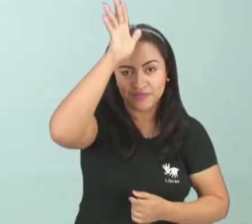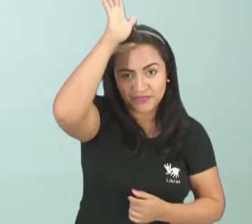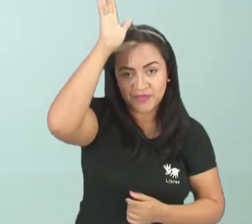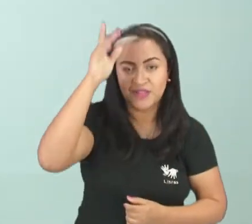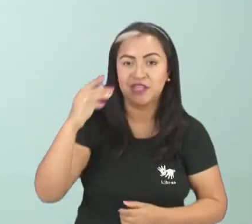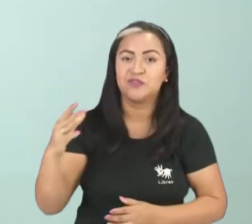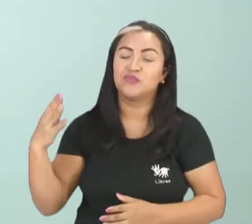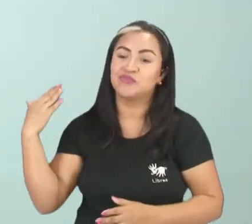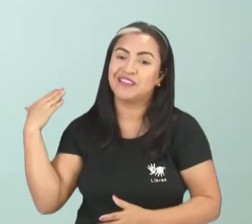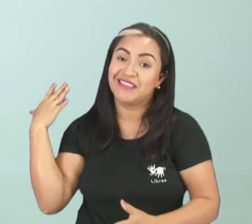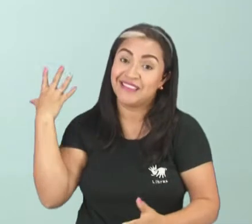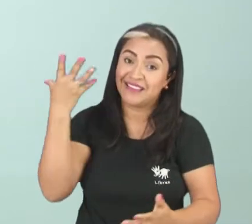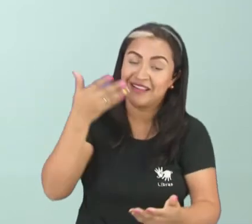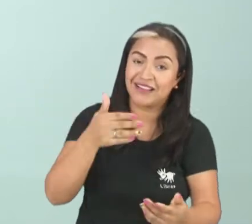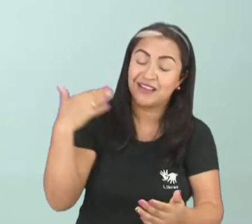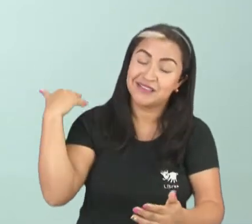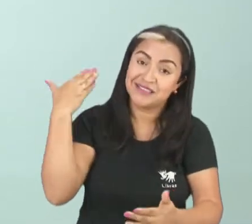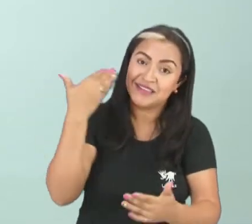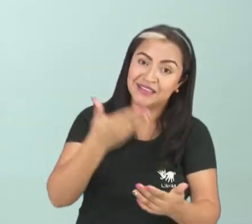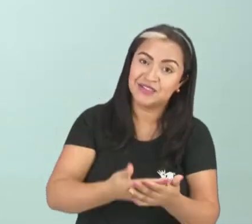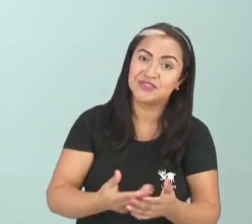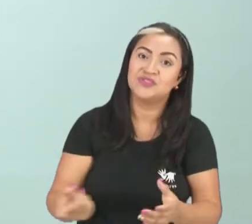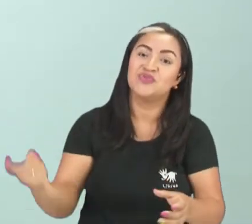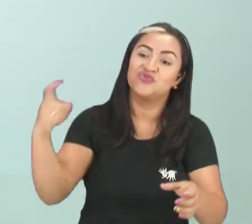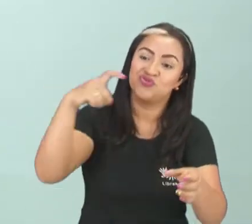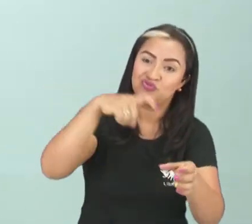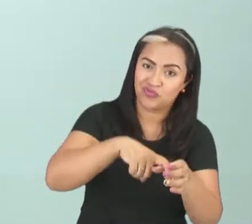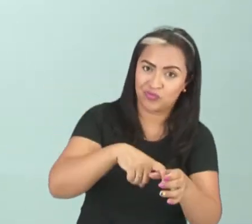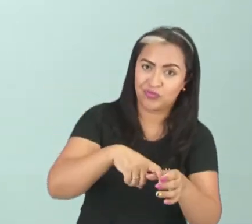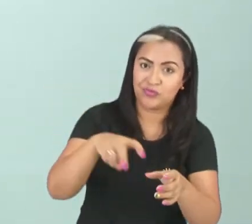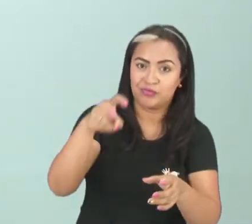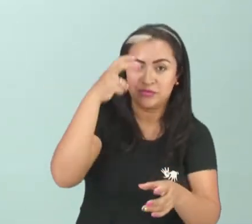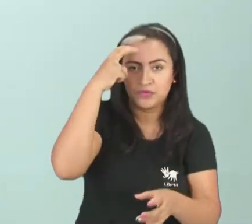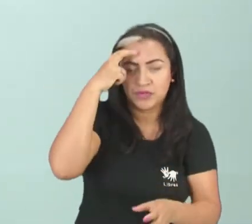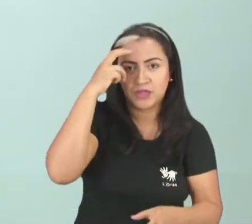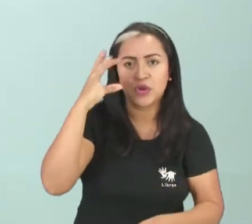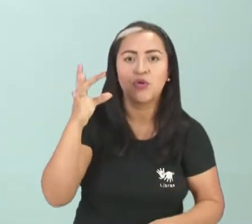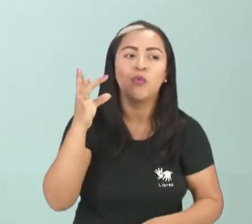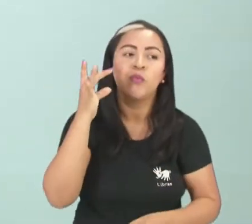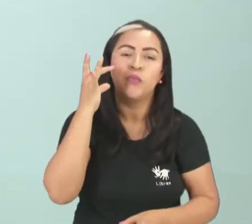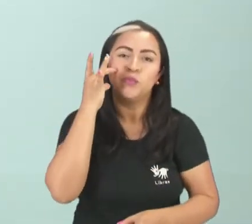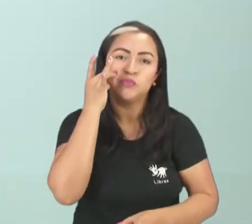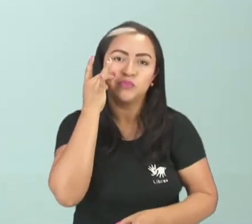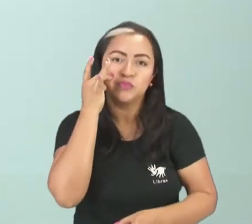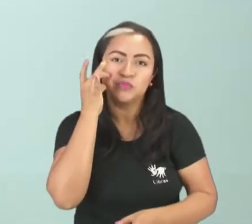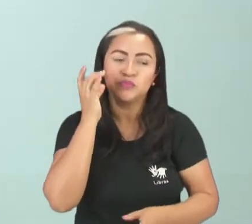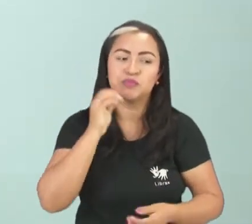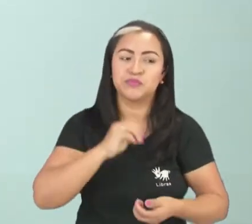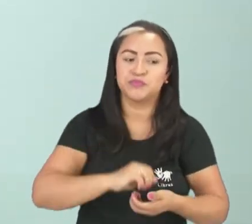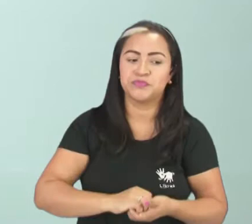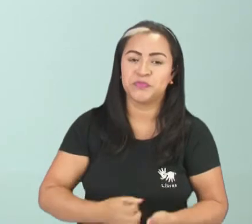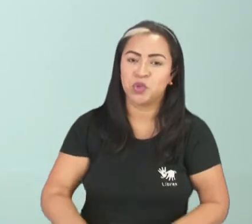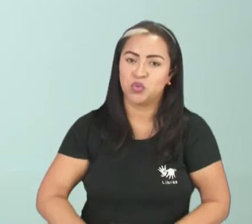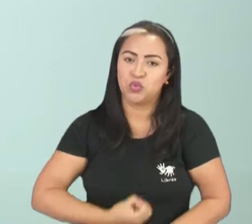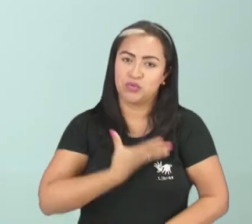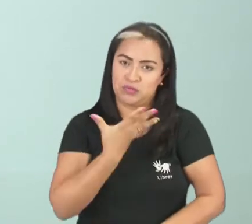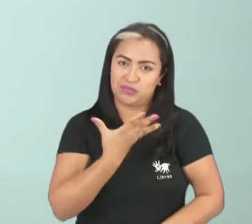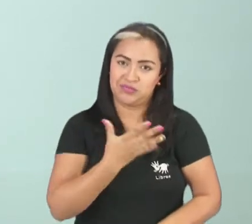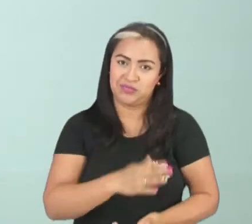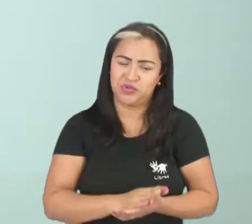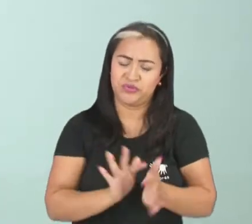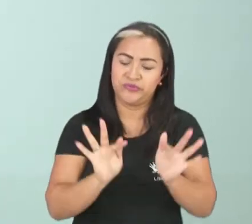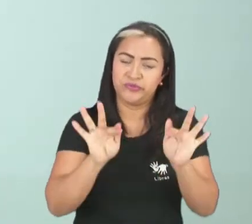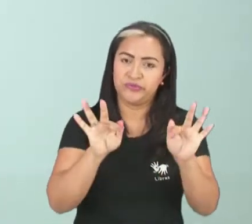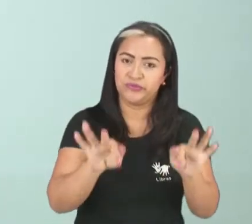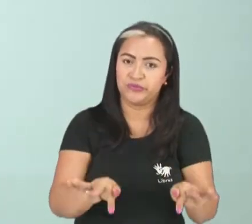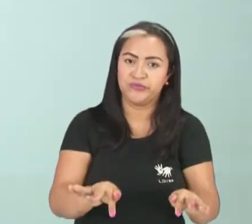aquilo ali. Ele é um período também que está bem próximo aqui do humanismo, do trovadorismo, dentro desse final aí da Idade